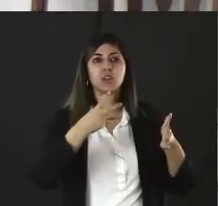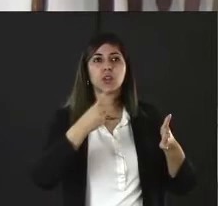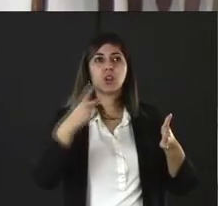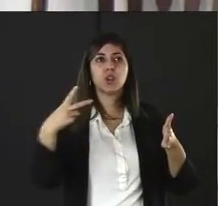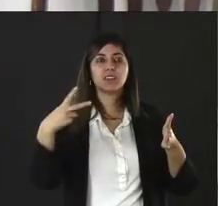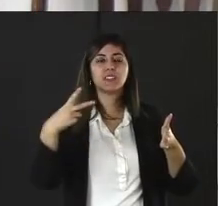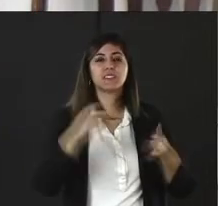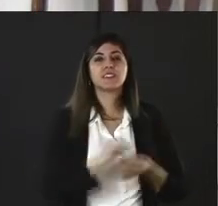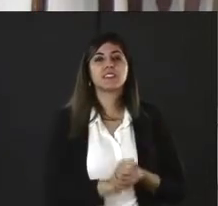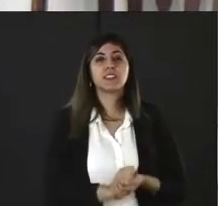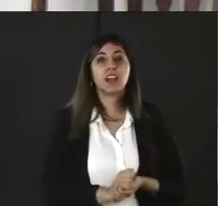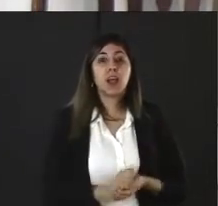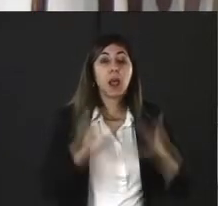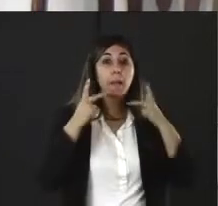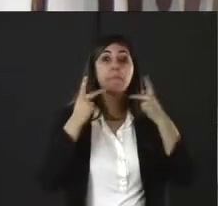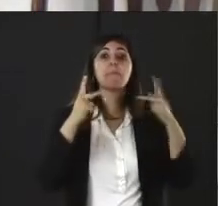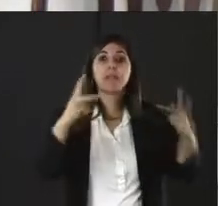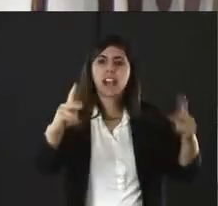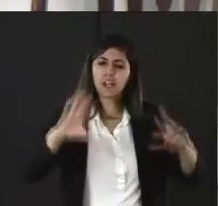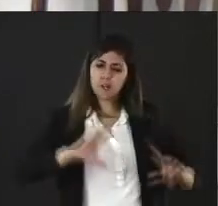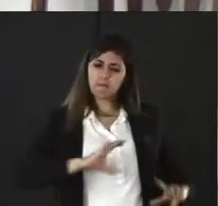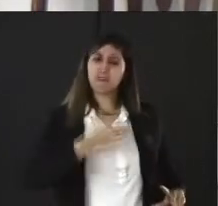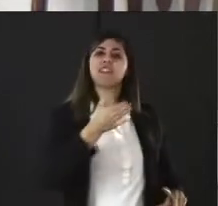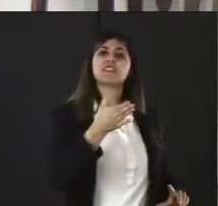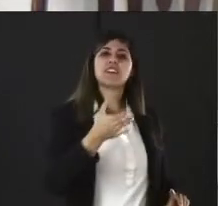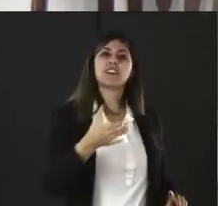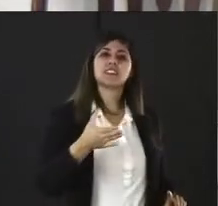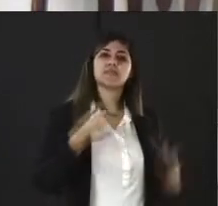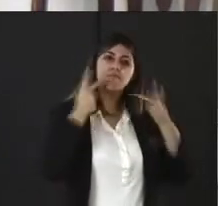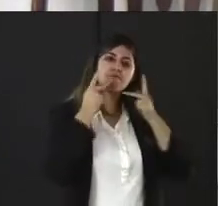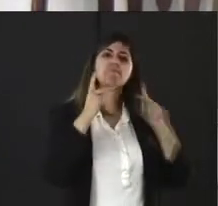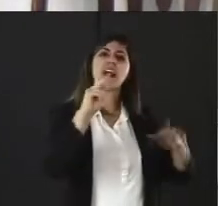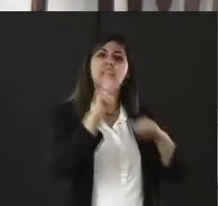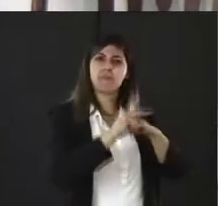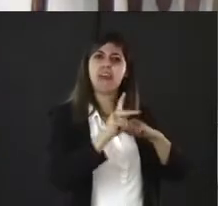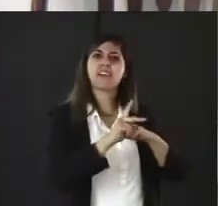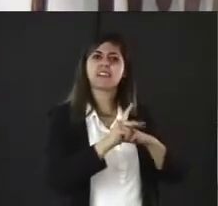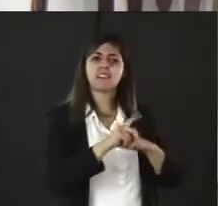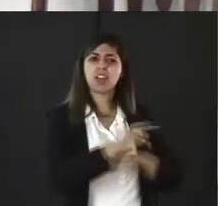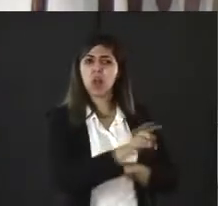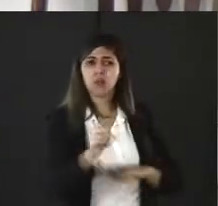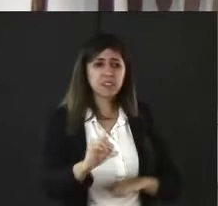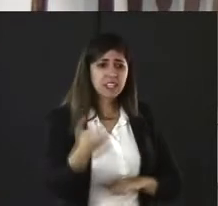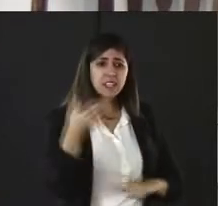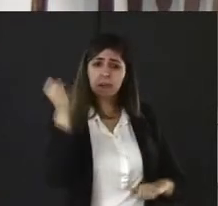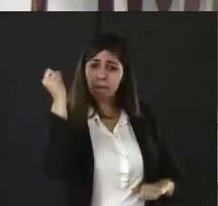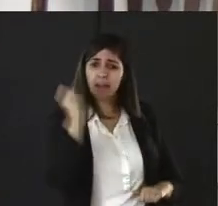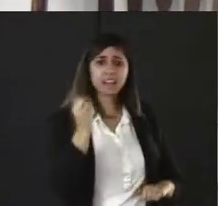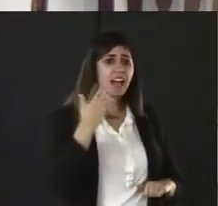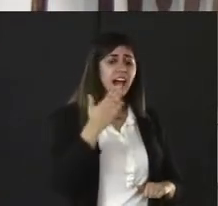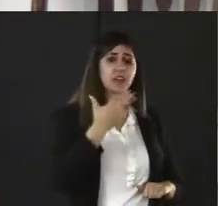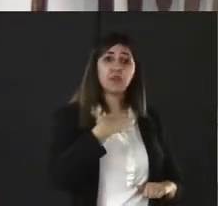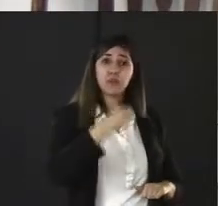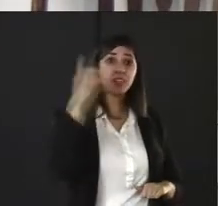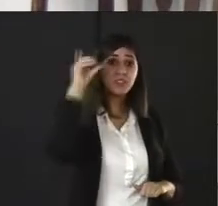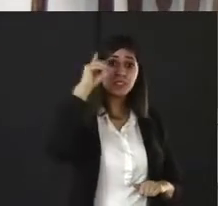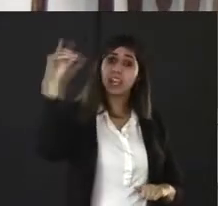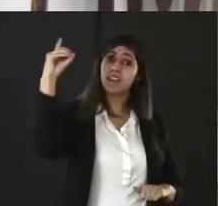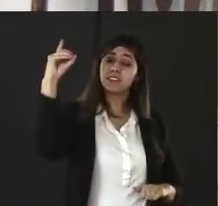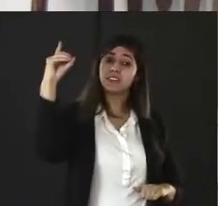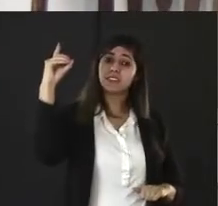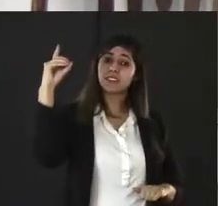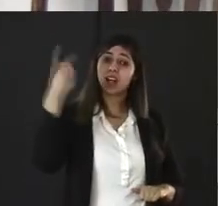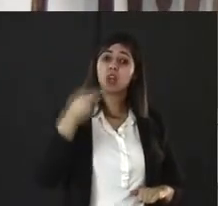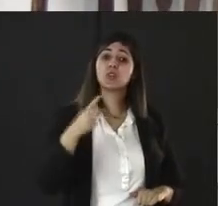38 ele prega corajosamente e ele fala olha vocês mataram o filho de deus e